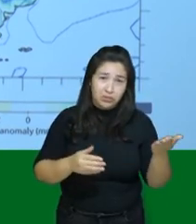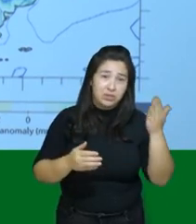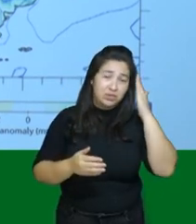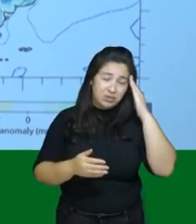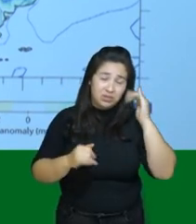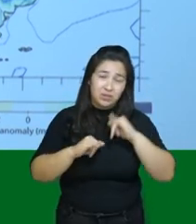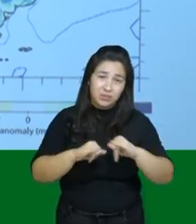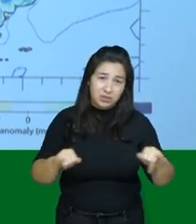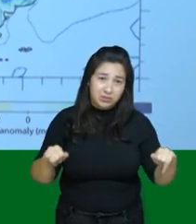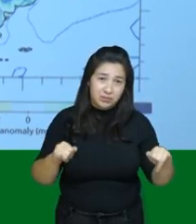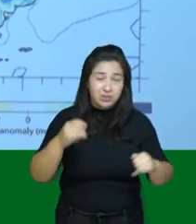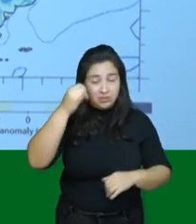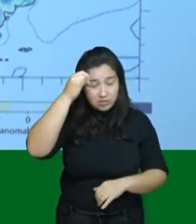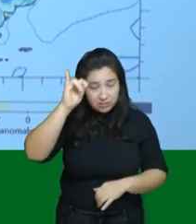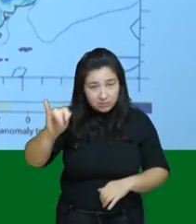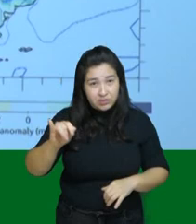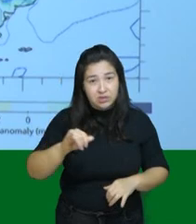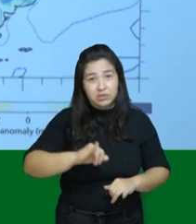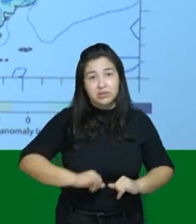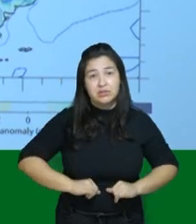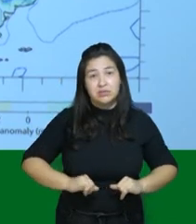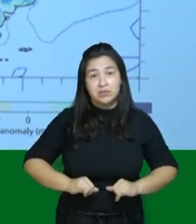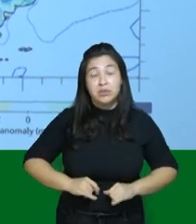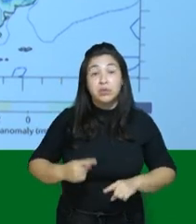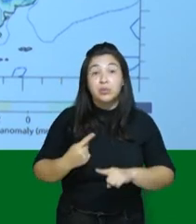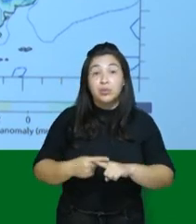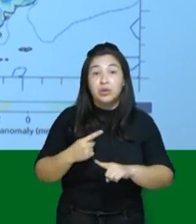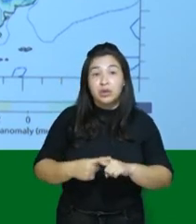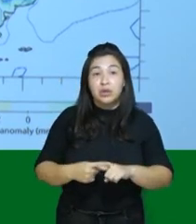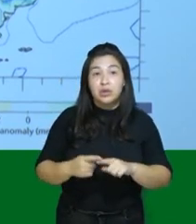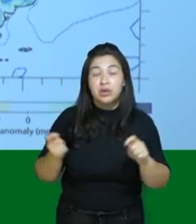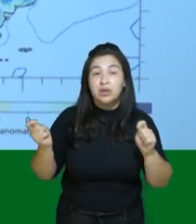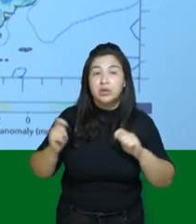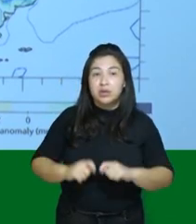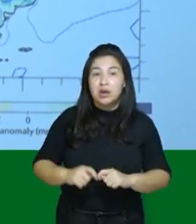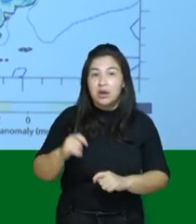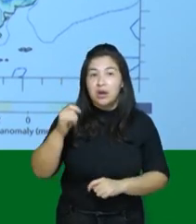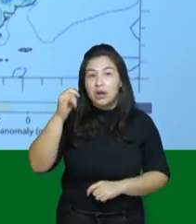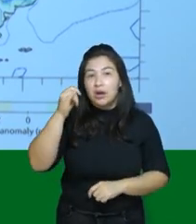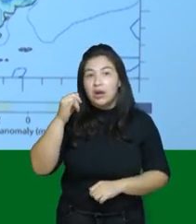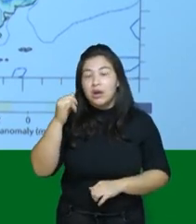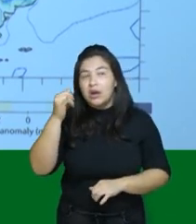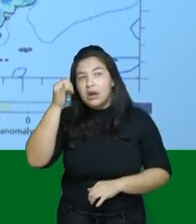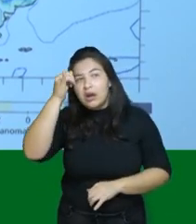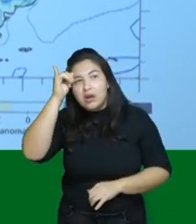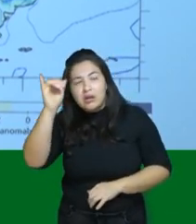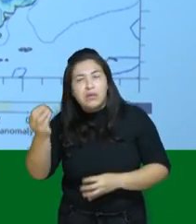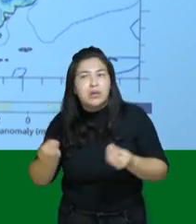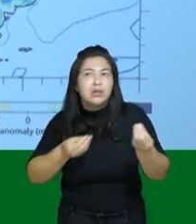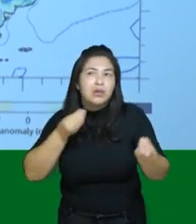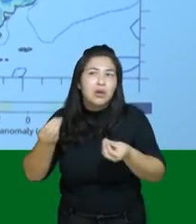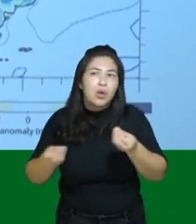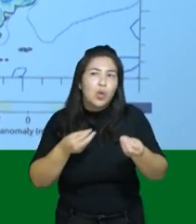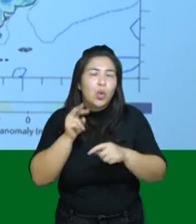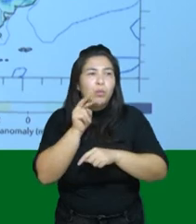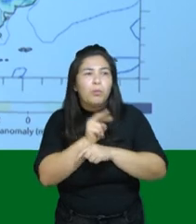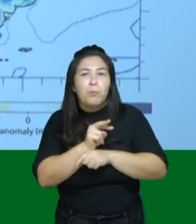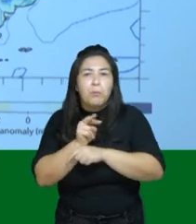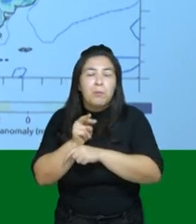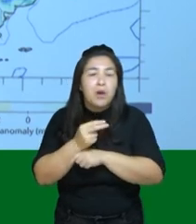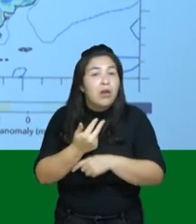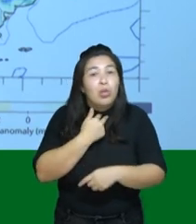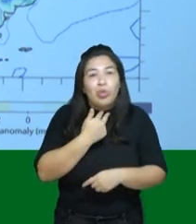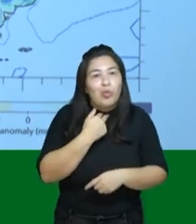para evitar a tragédia. Porque a prevenção é a melhor maneira, né? de resolver isso. A gente não pode parar